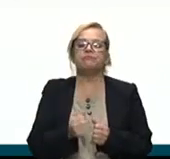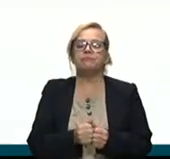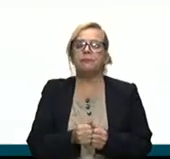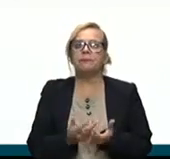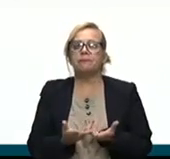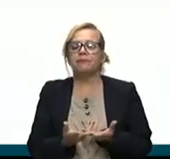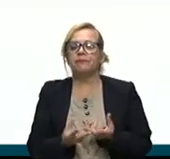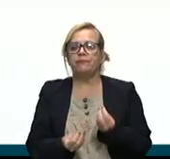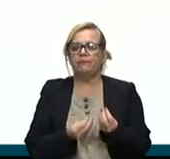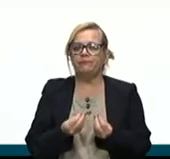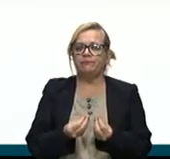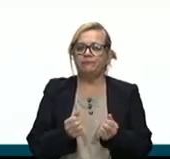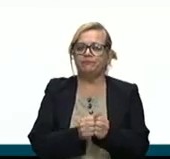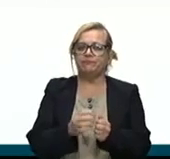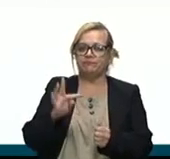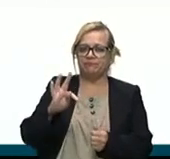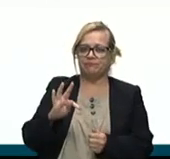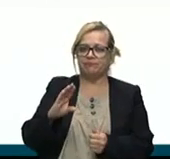nosso TC.